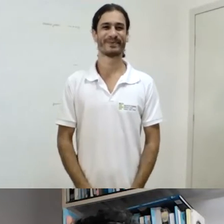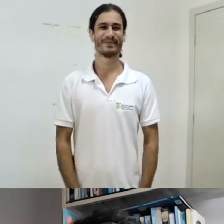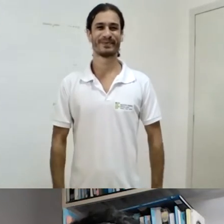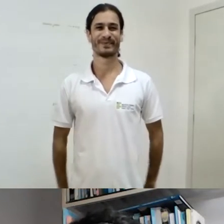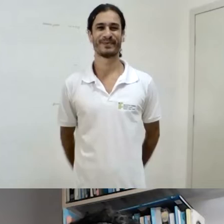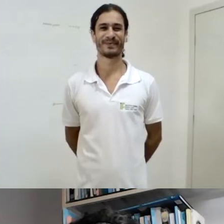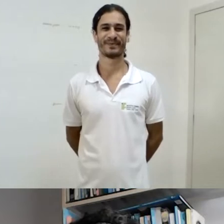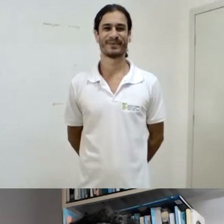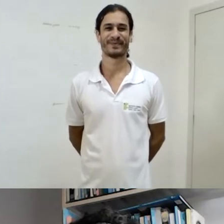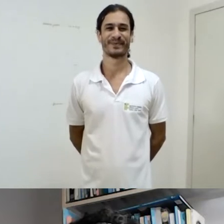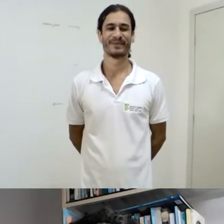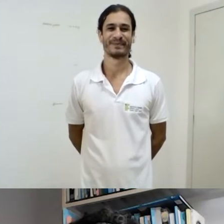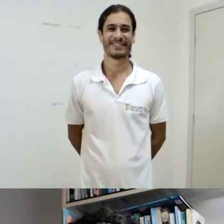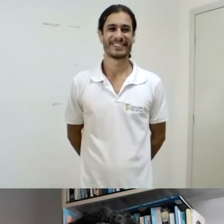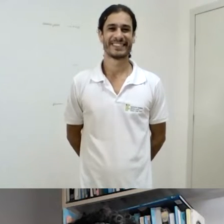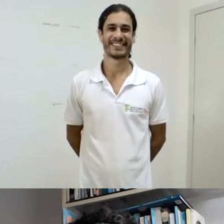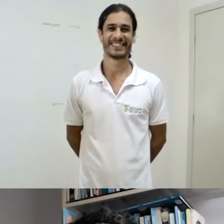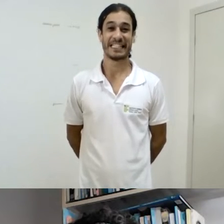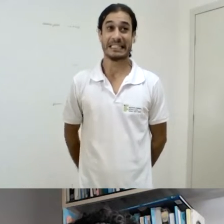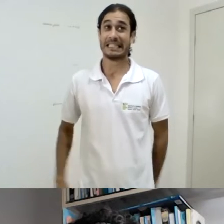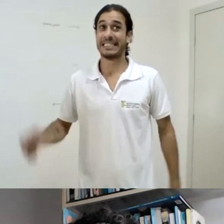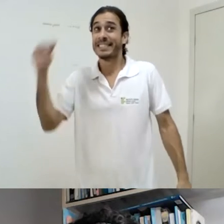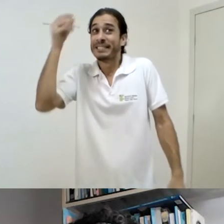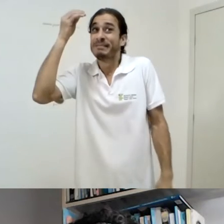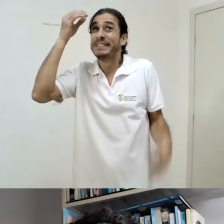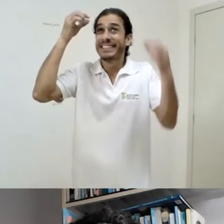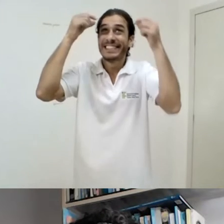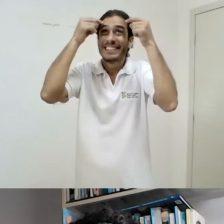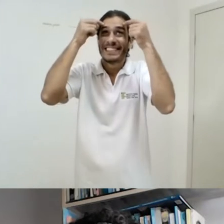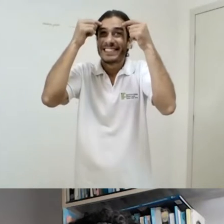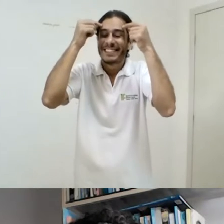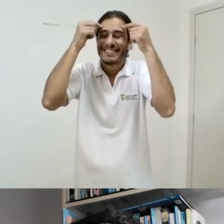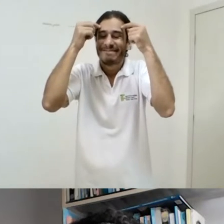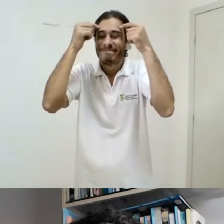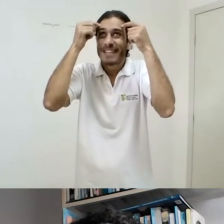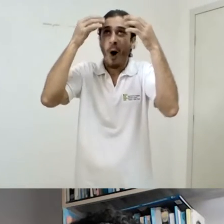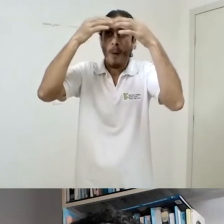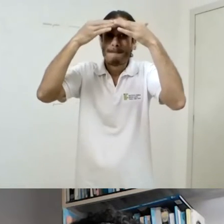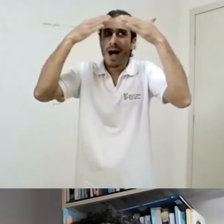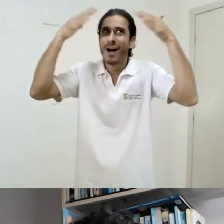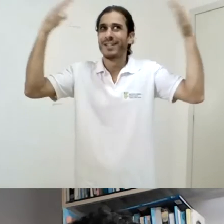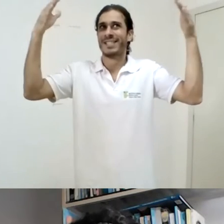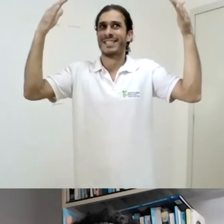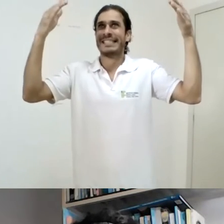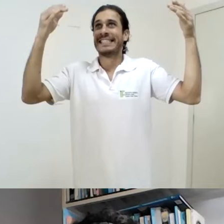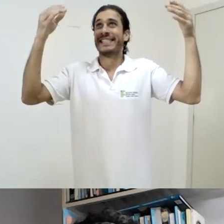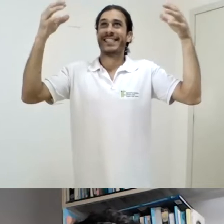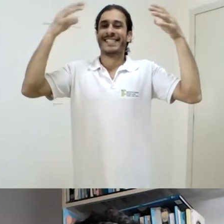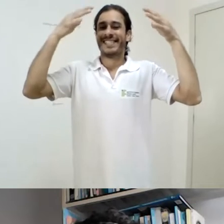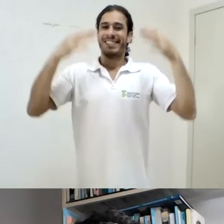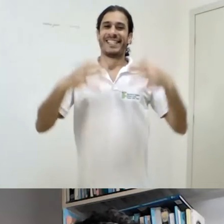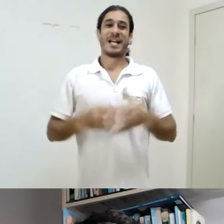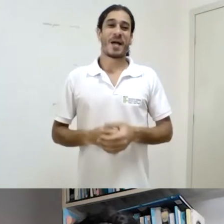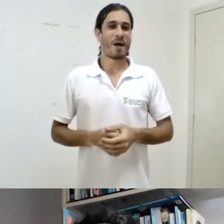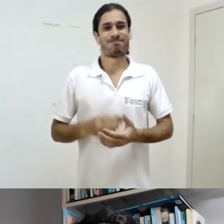Porque a minha cabeça é muita informação, então eu prefiro o tempo para fazer outras coisas.